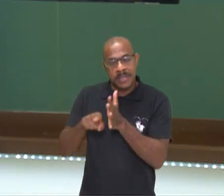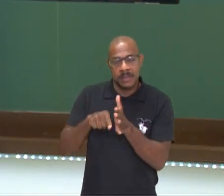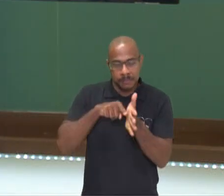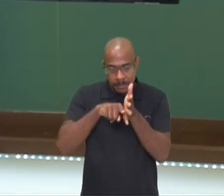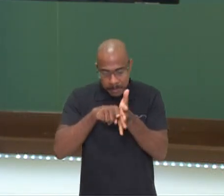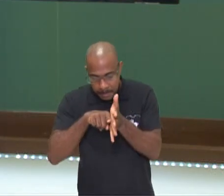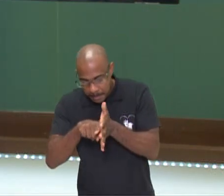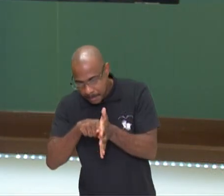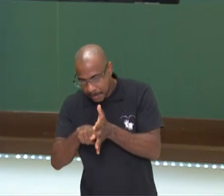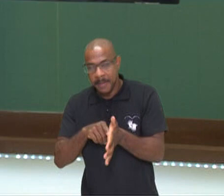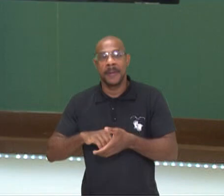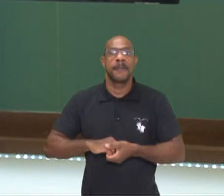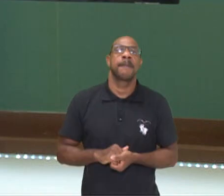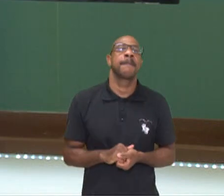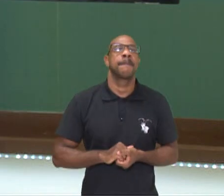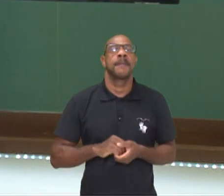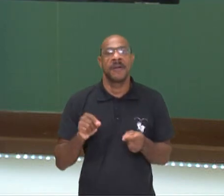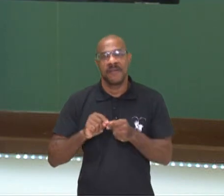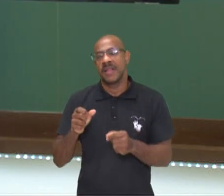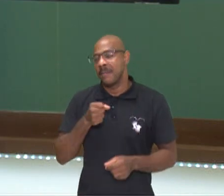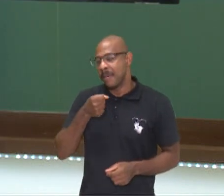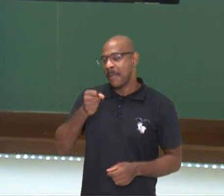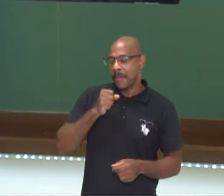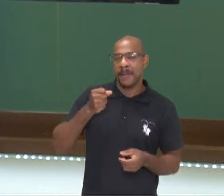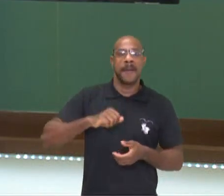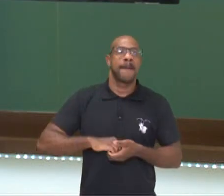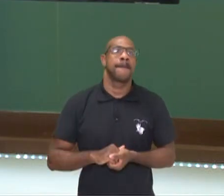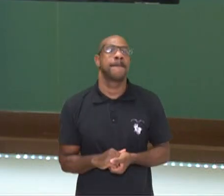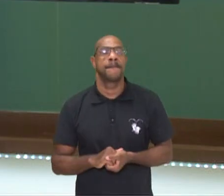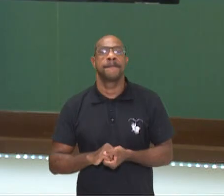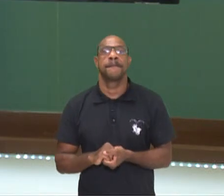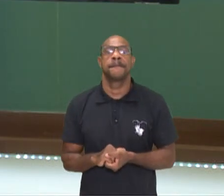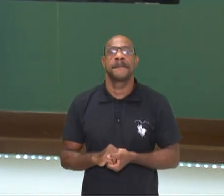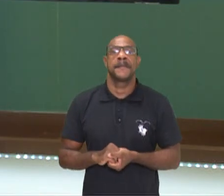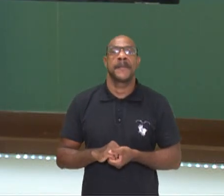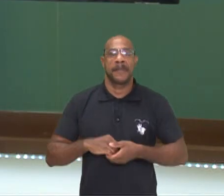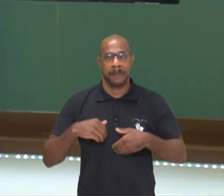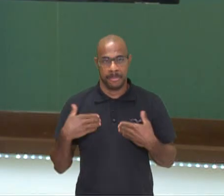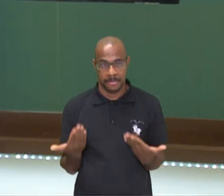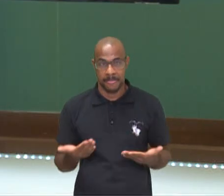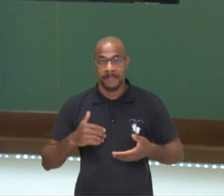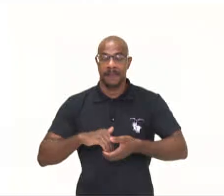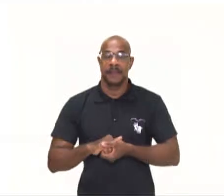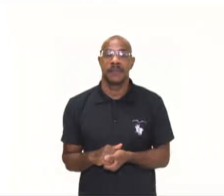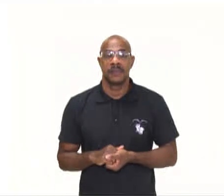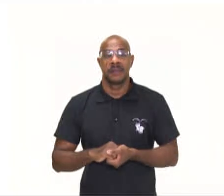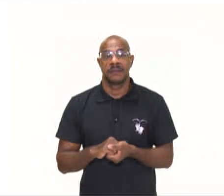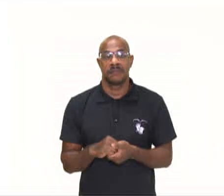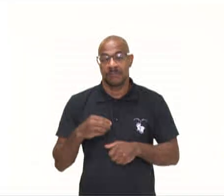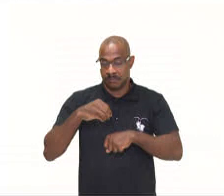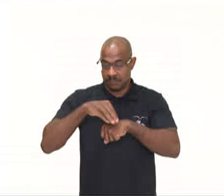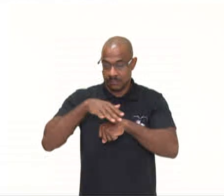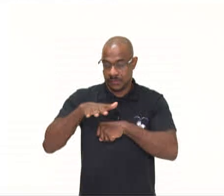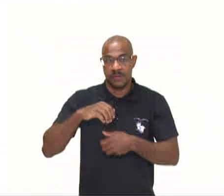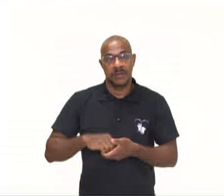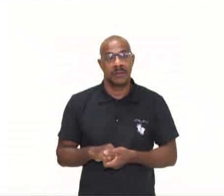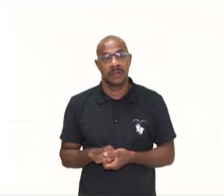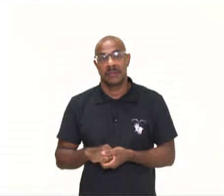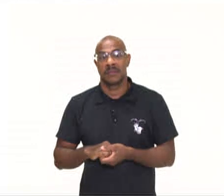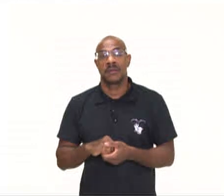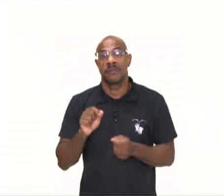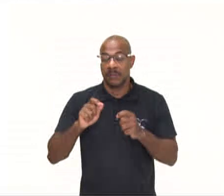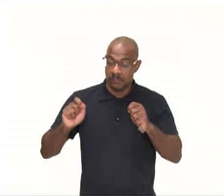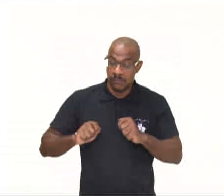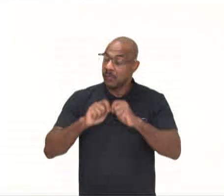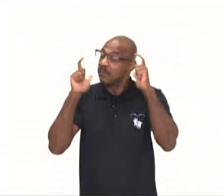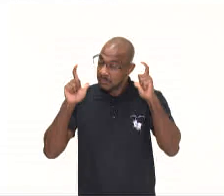pesquisa para a sua entrevista para com a o responsável o pai dica fica assim fique